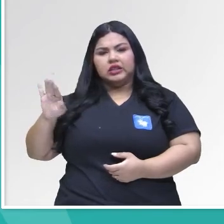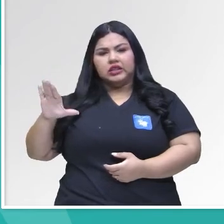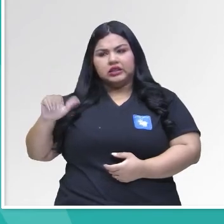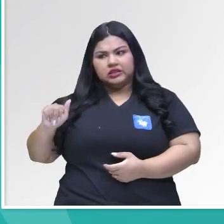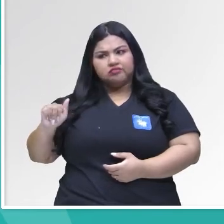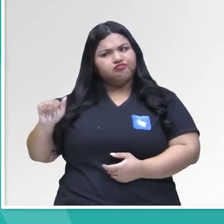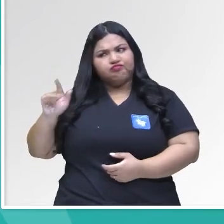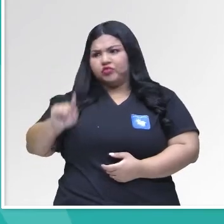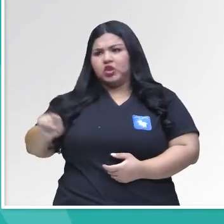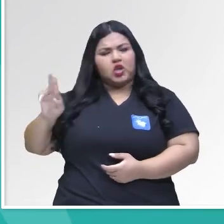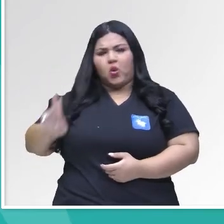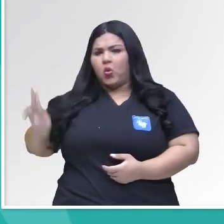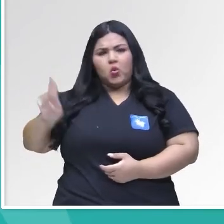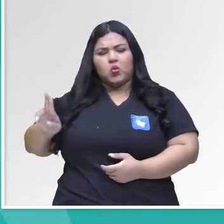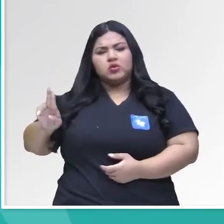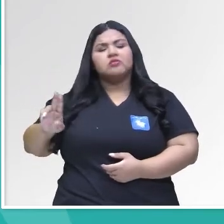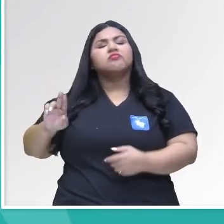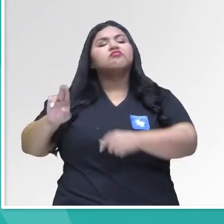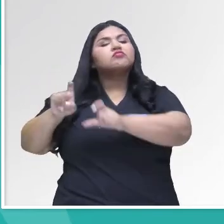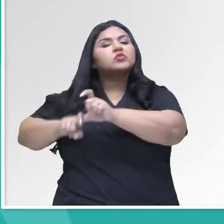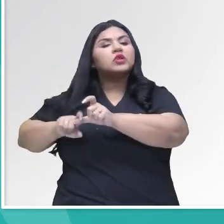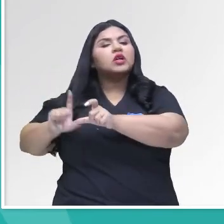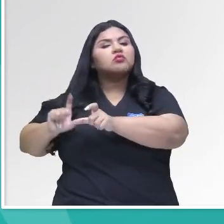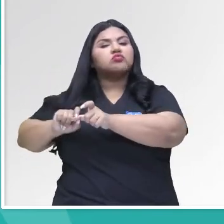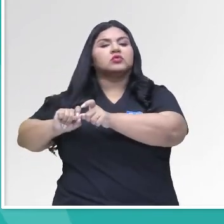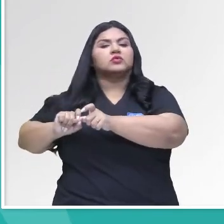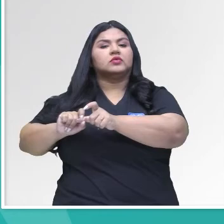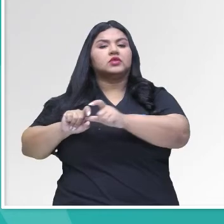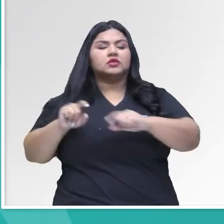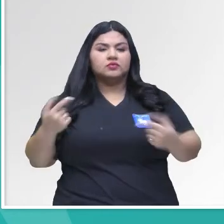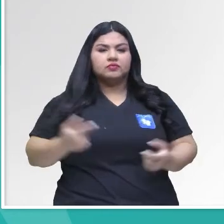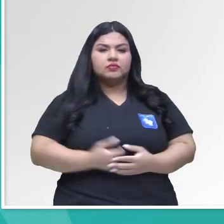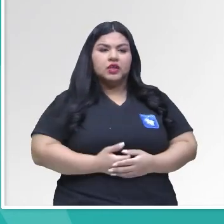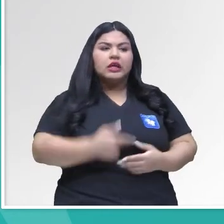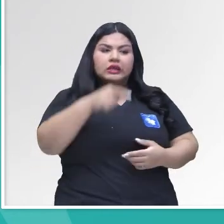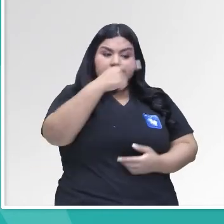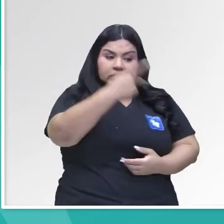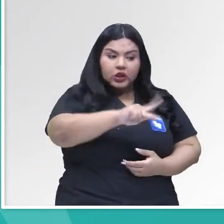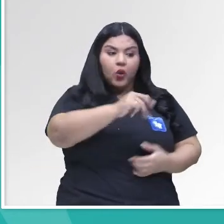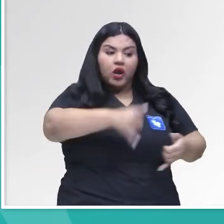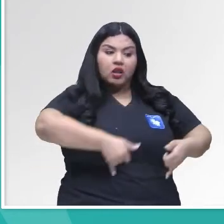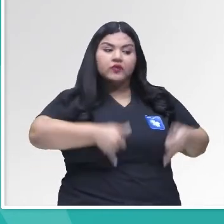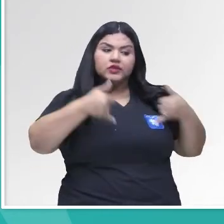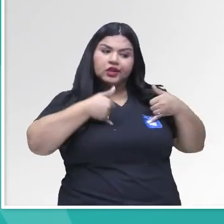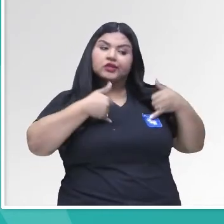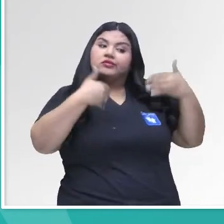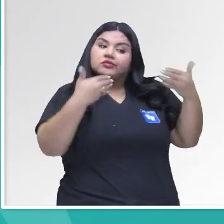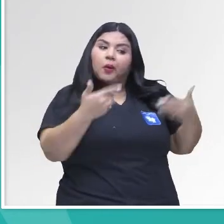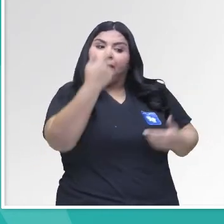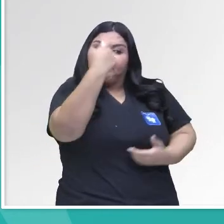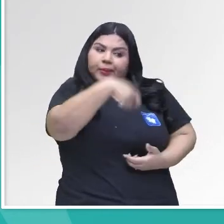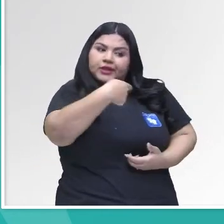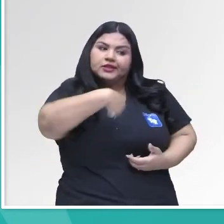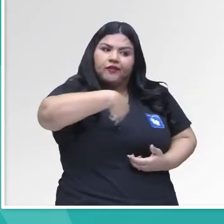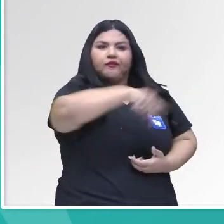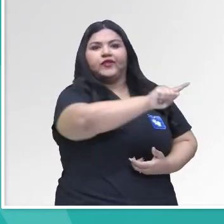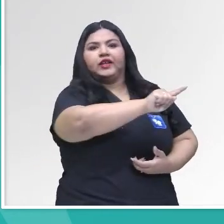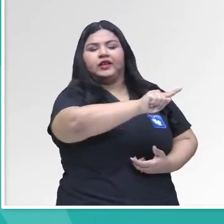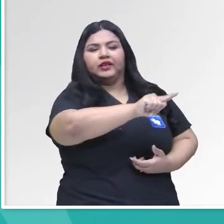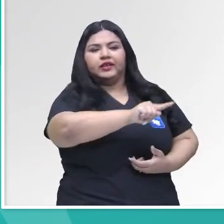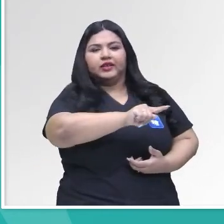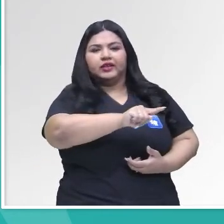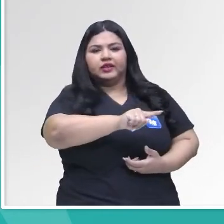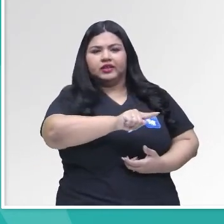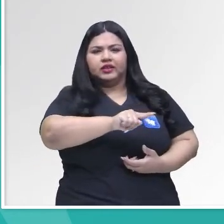Era seu aniversário, logo deveria ir. Eu usei a conjunção. Ela é sindética.